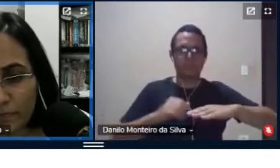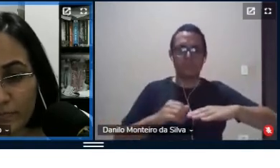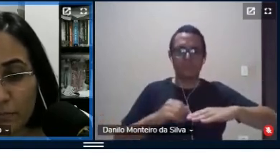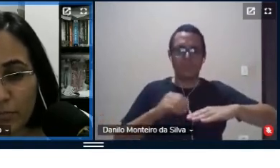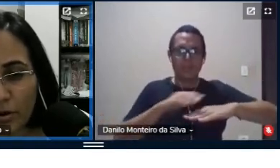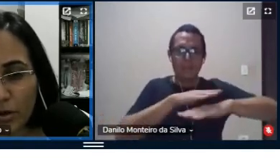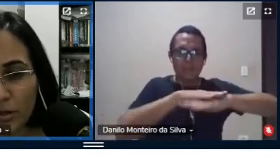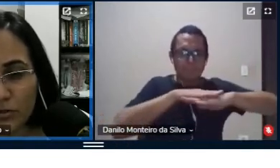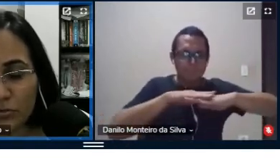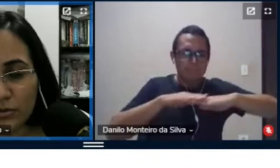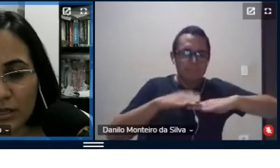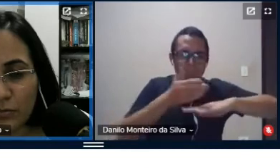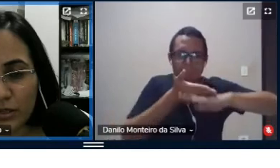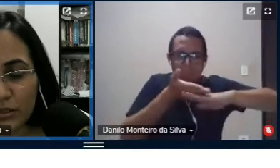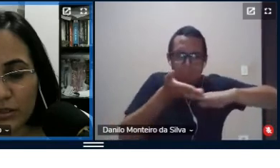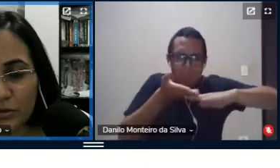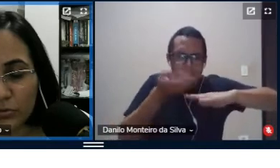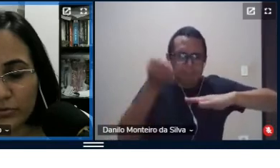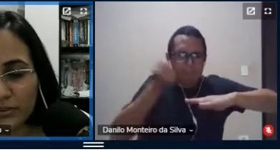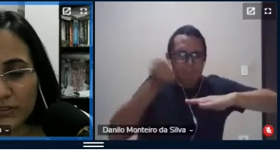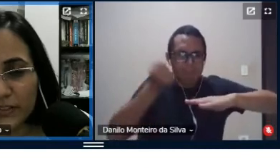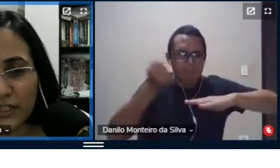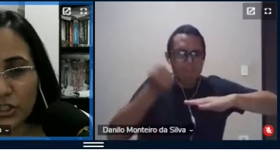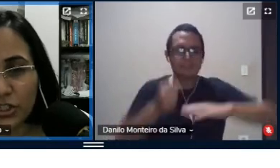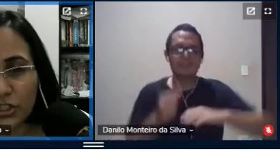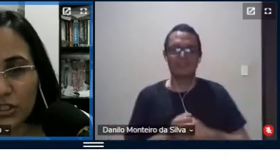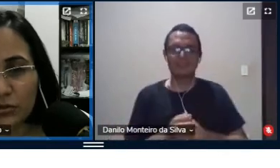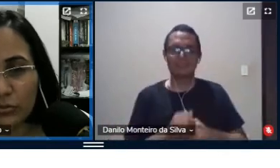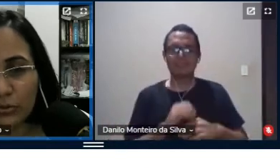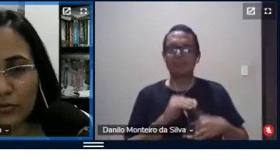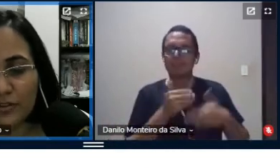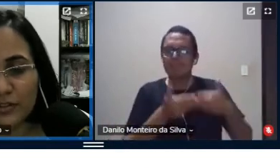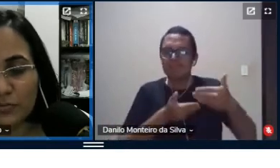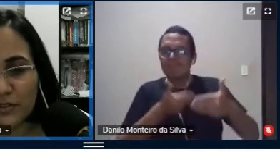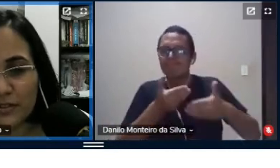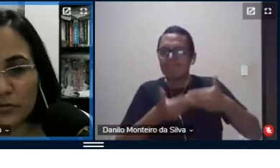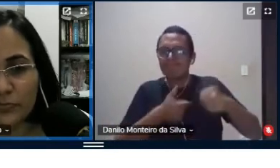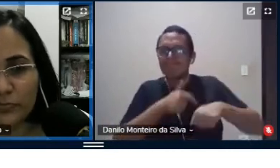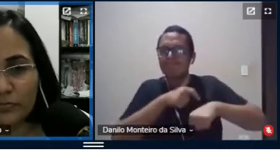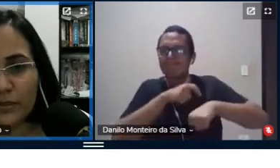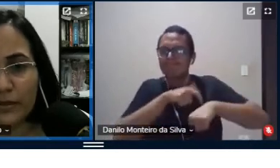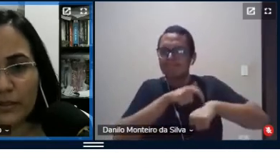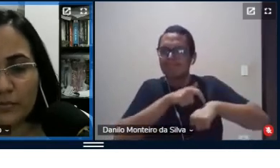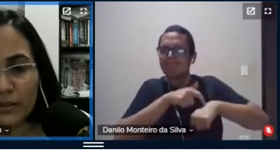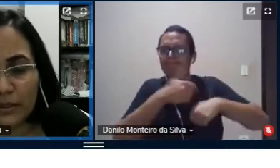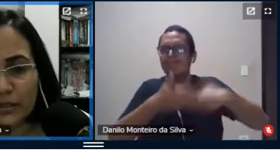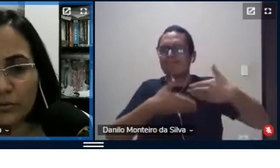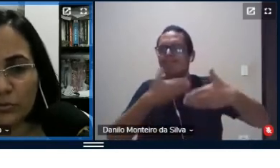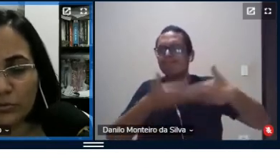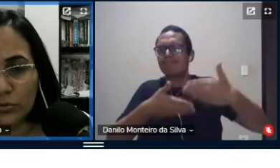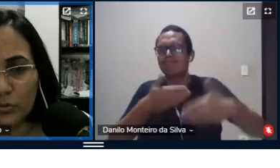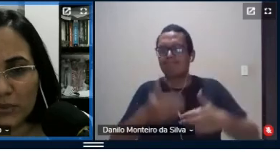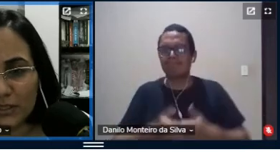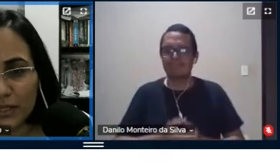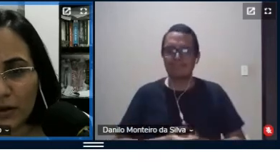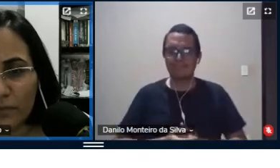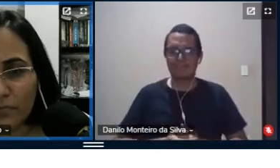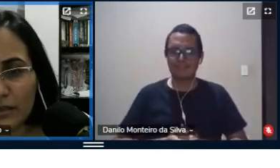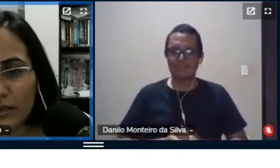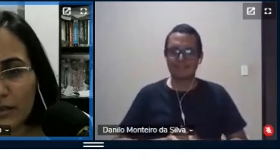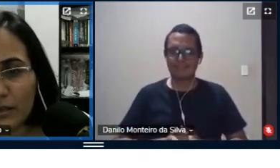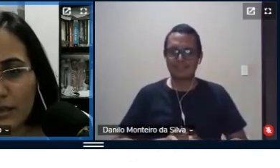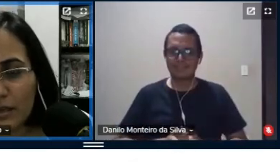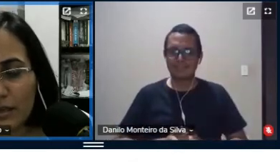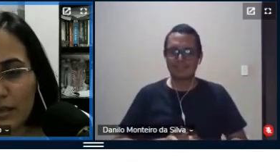branquinho. Depois do tempo que deu certinho para eu fazer a inspeção, que vai depender do meu material,